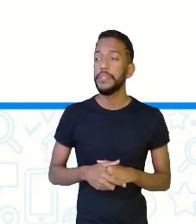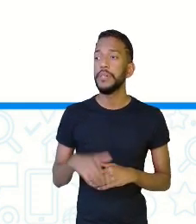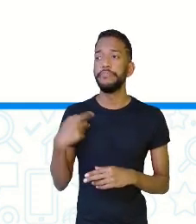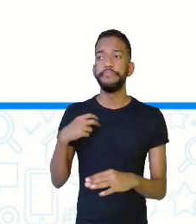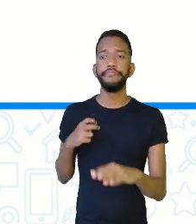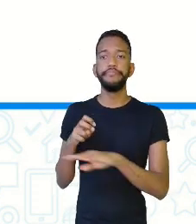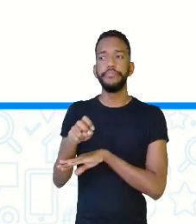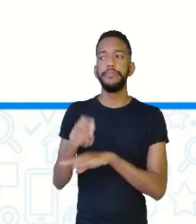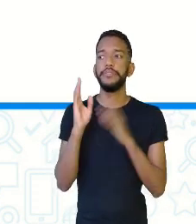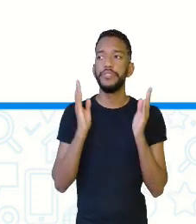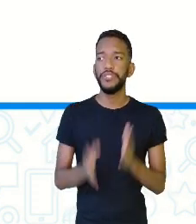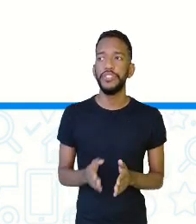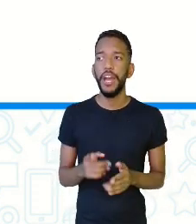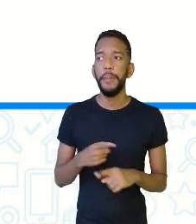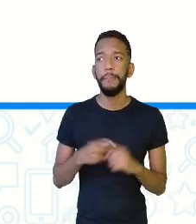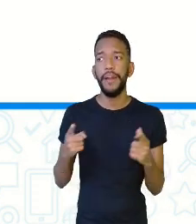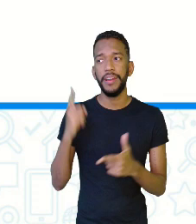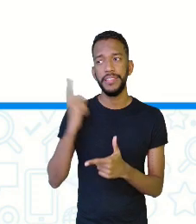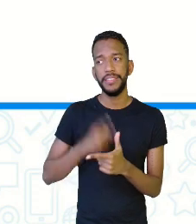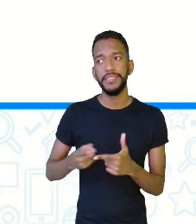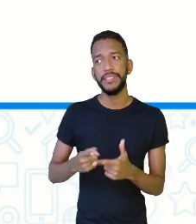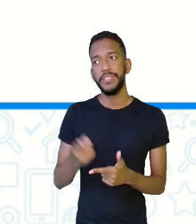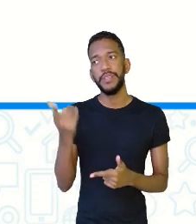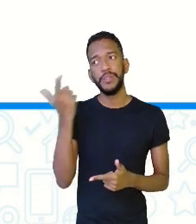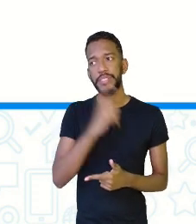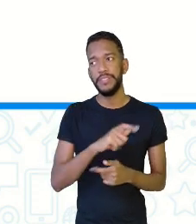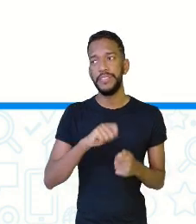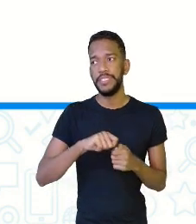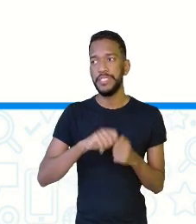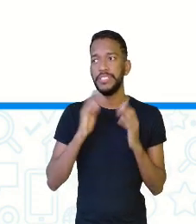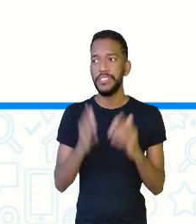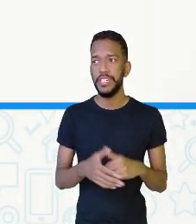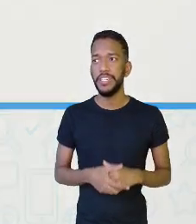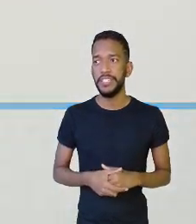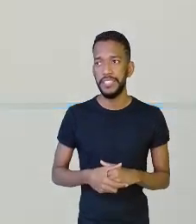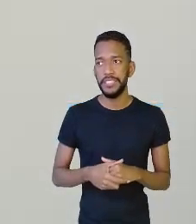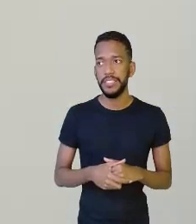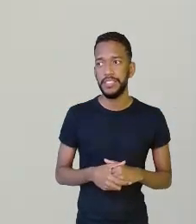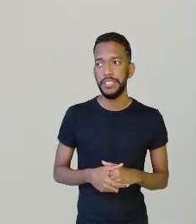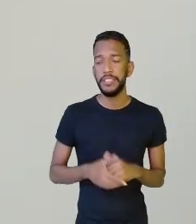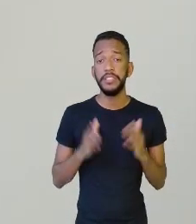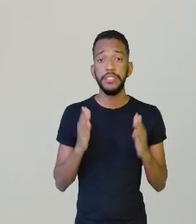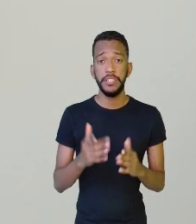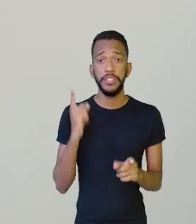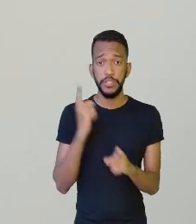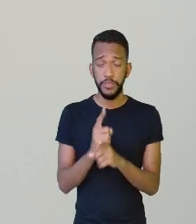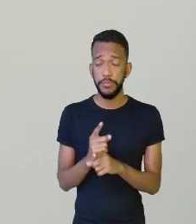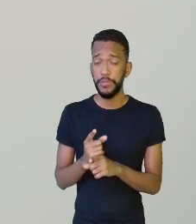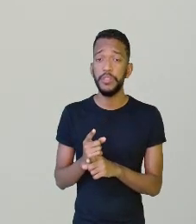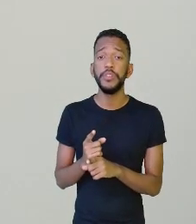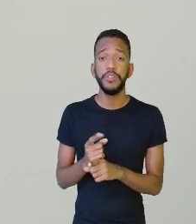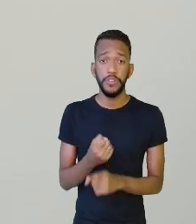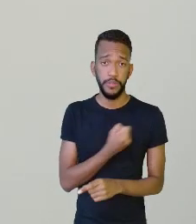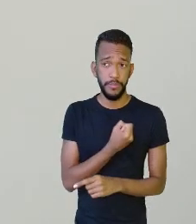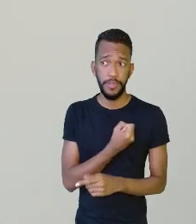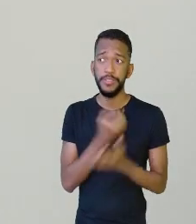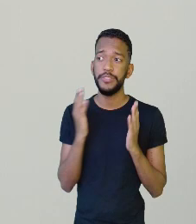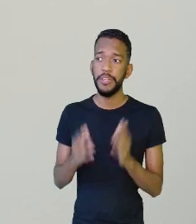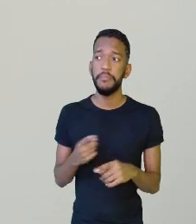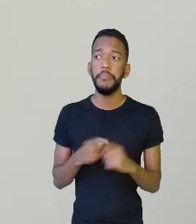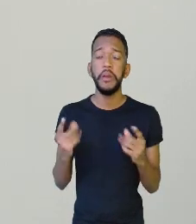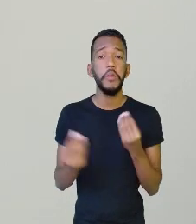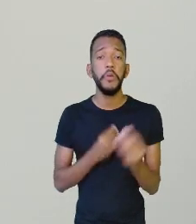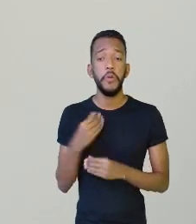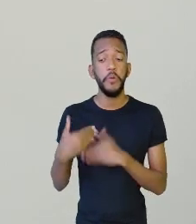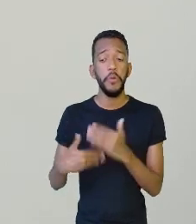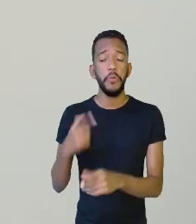eita, dei spoiler, mas a conta você já consegue fazer daí, né? Você já descobriu o valor, mas sabe como eu cheguei nele?